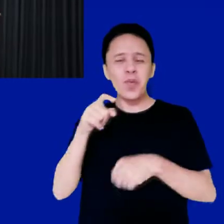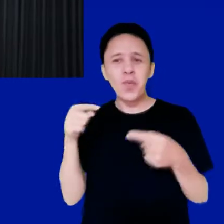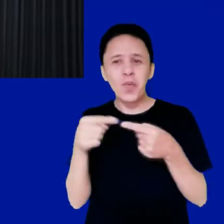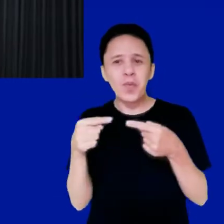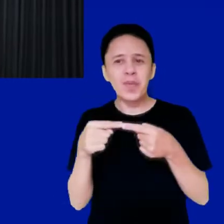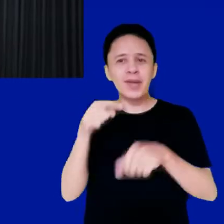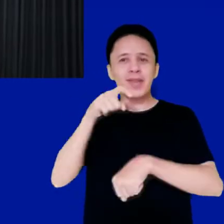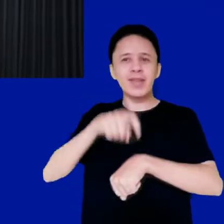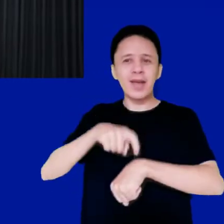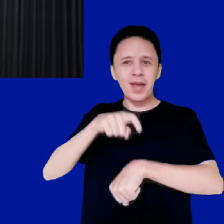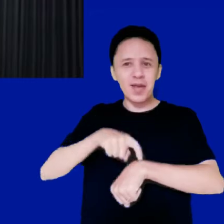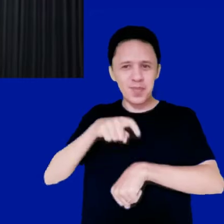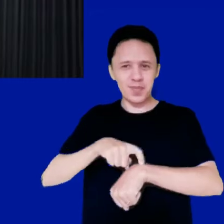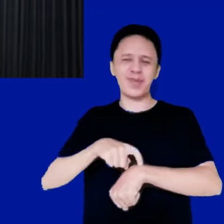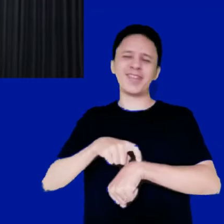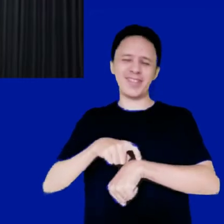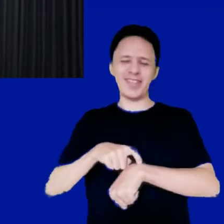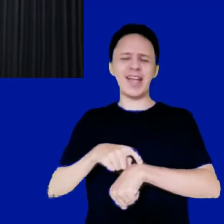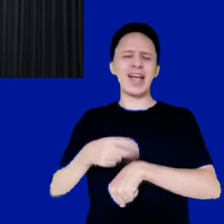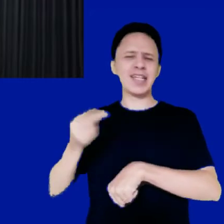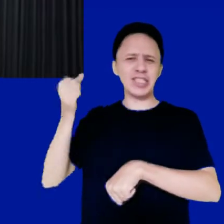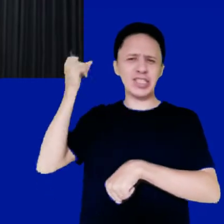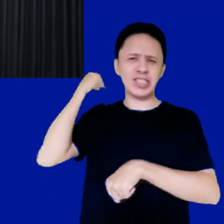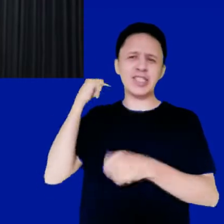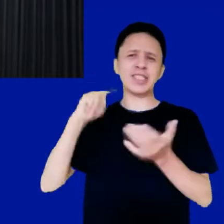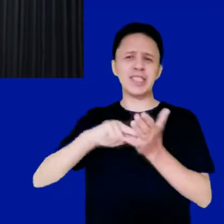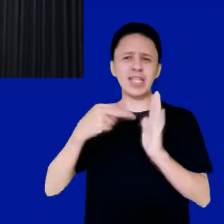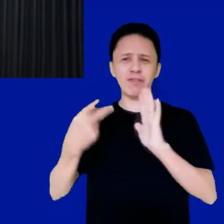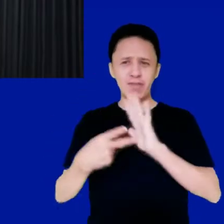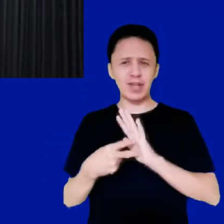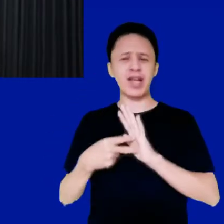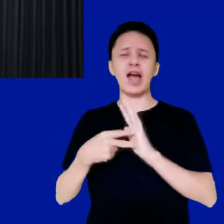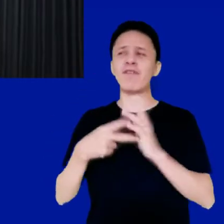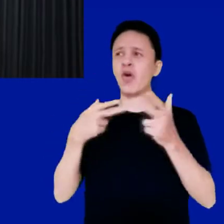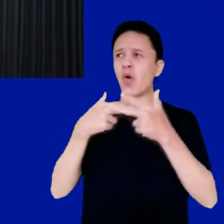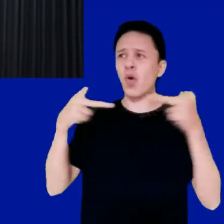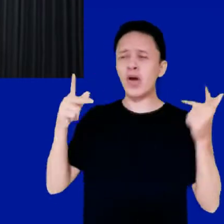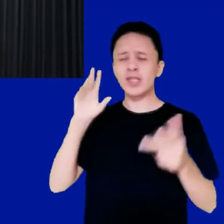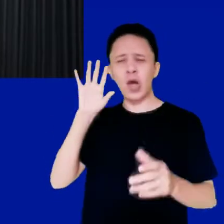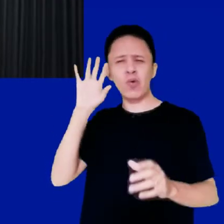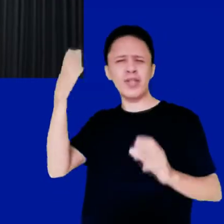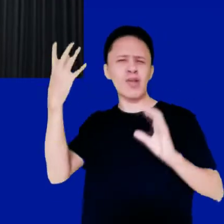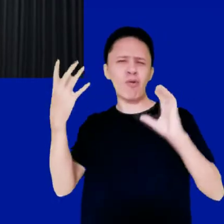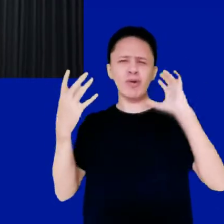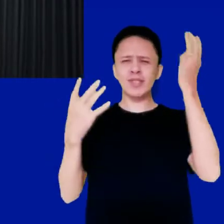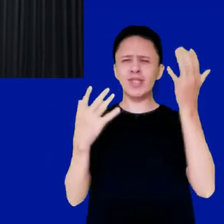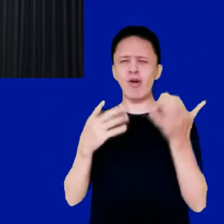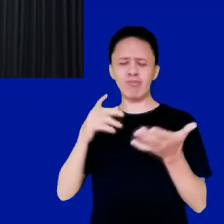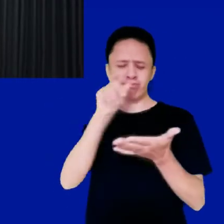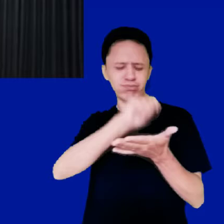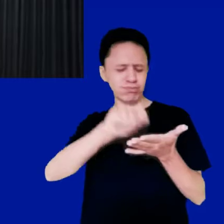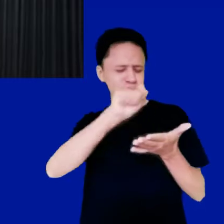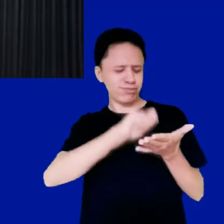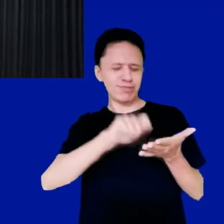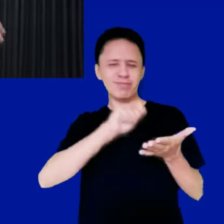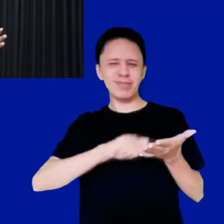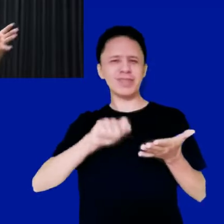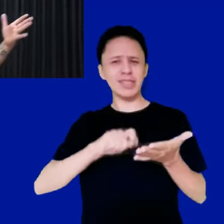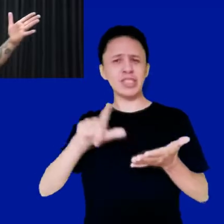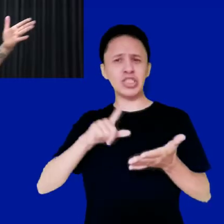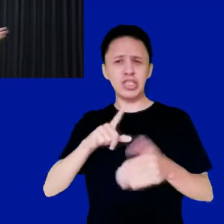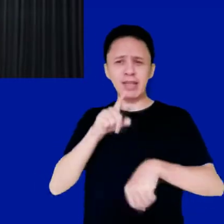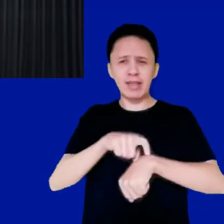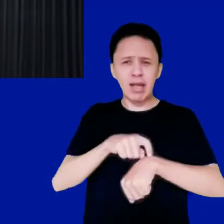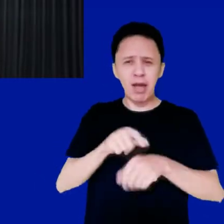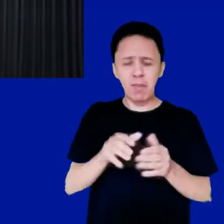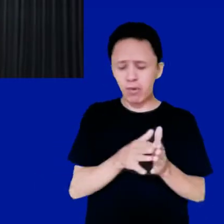ver com tempo. Então o registro, a crônica na verdade, essa crônica antiga, ela significava isso, o registro dos